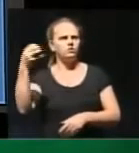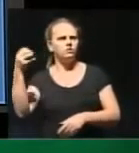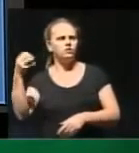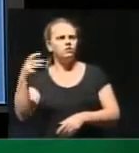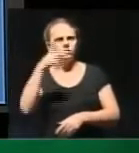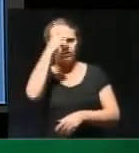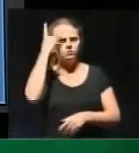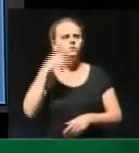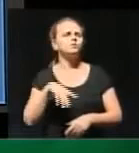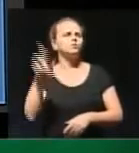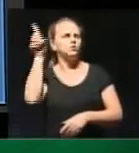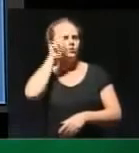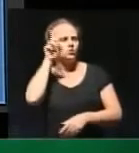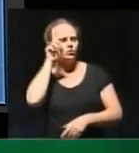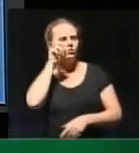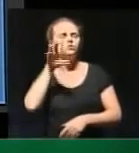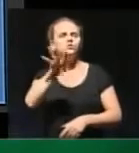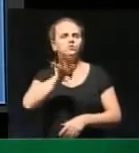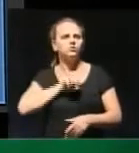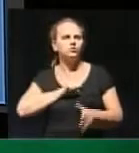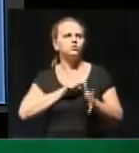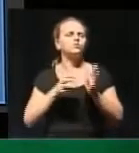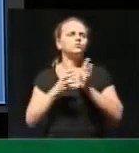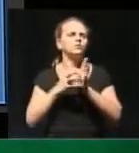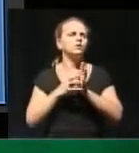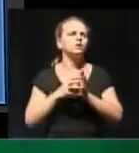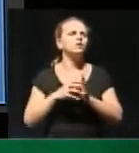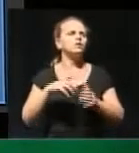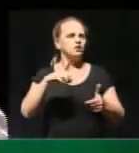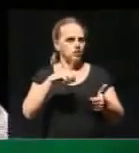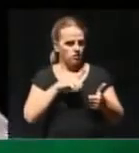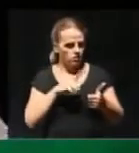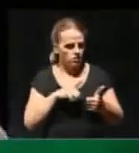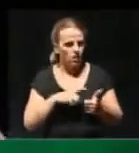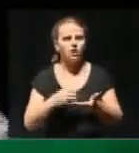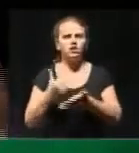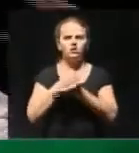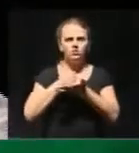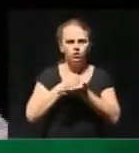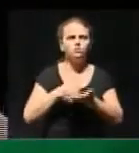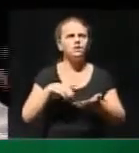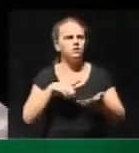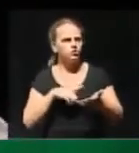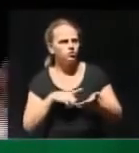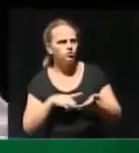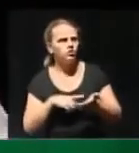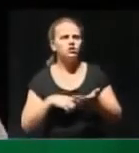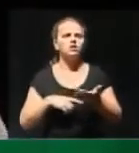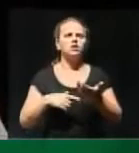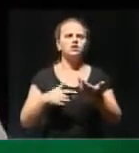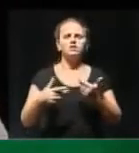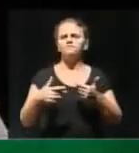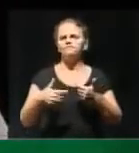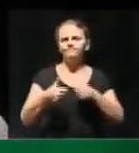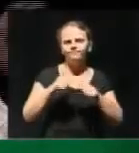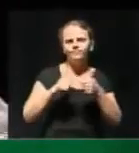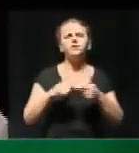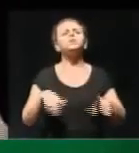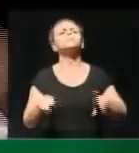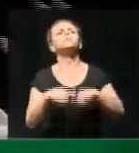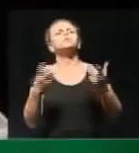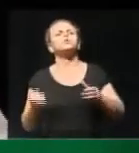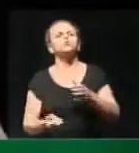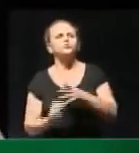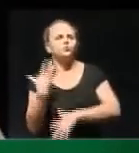de 2008. Então, a despeito dos recursos terapêuticos, nós temos ainda muitas novas infecções. E o que